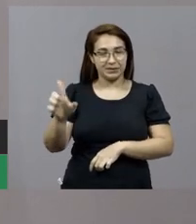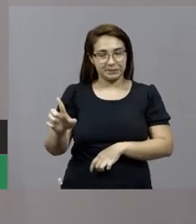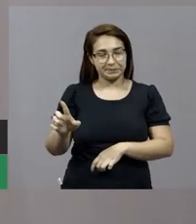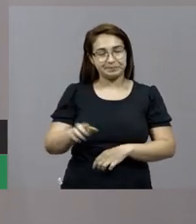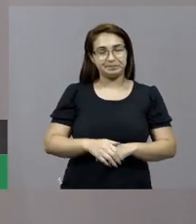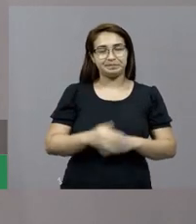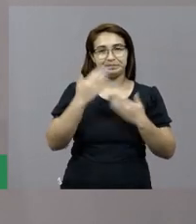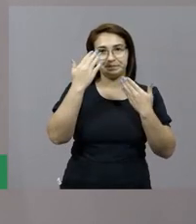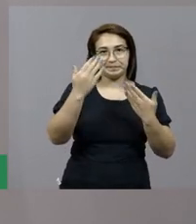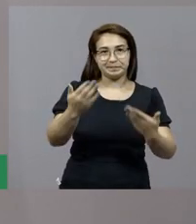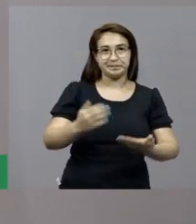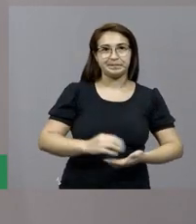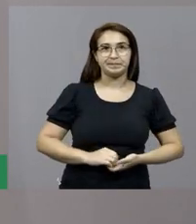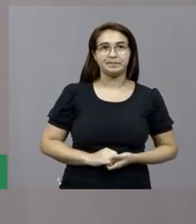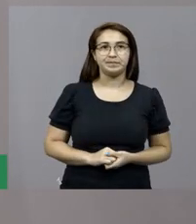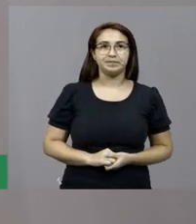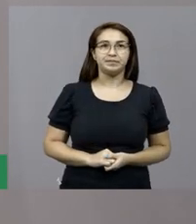presidente.